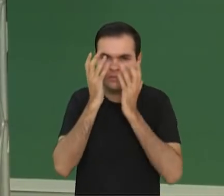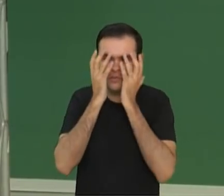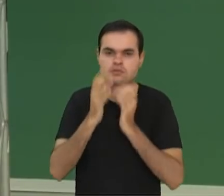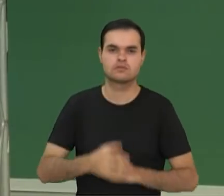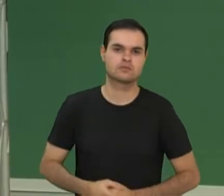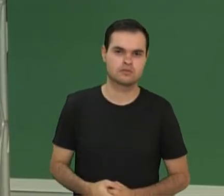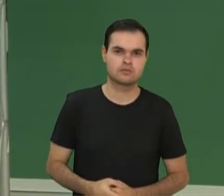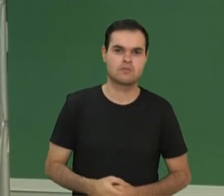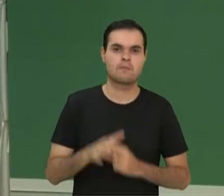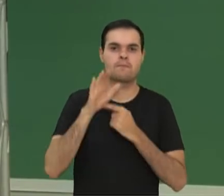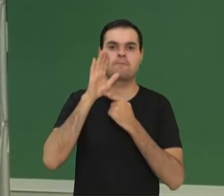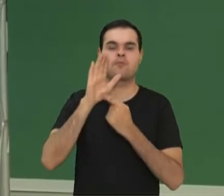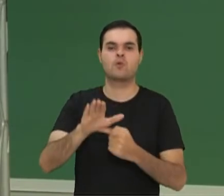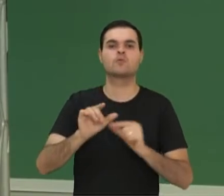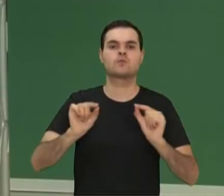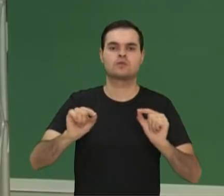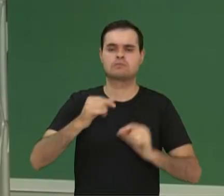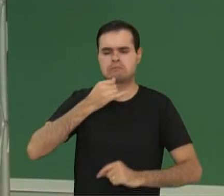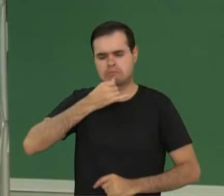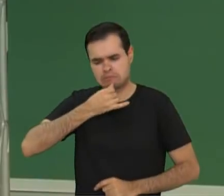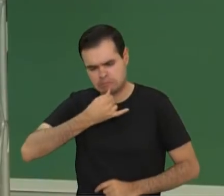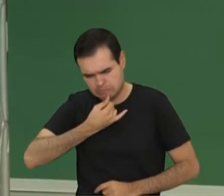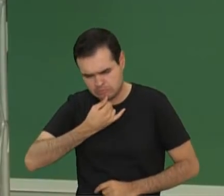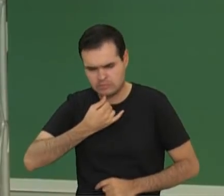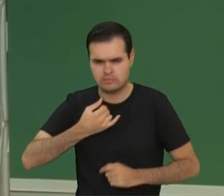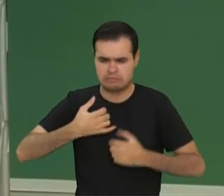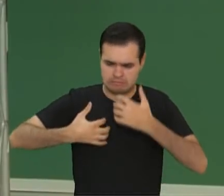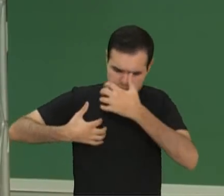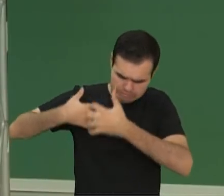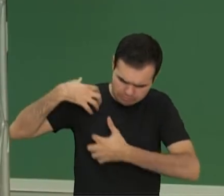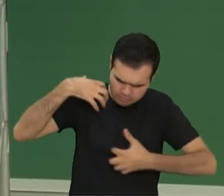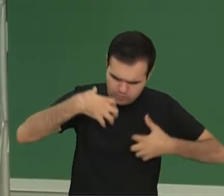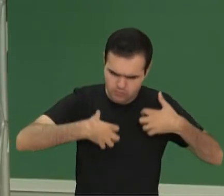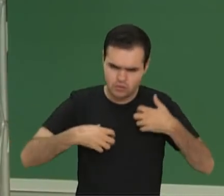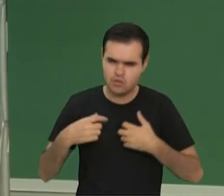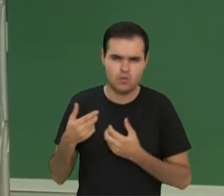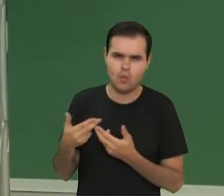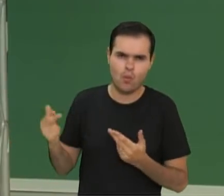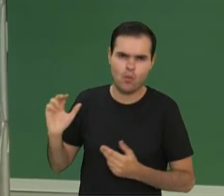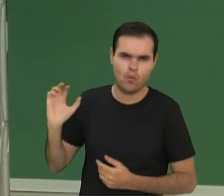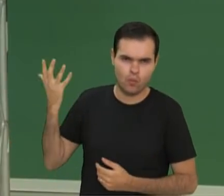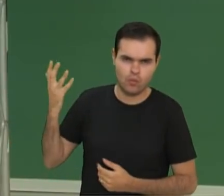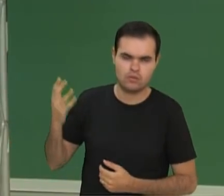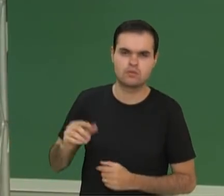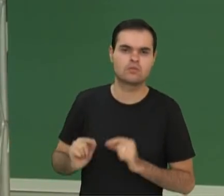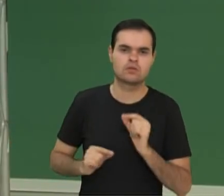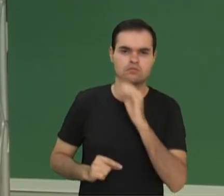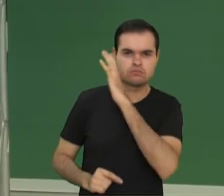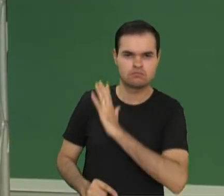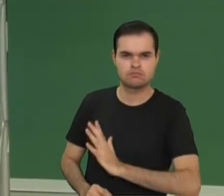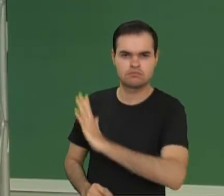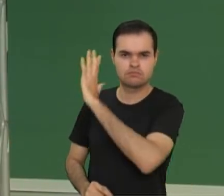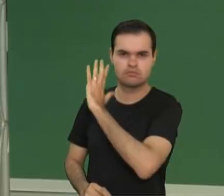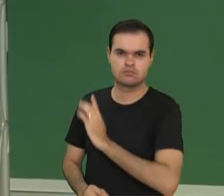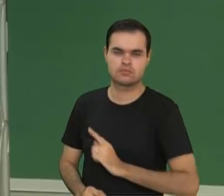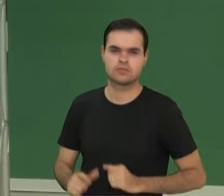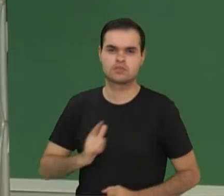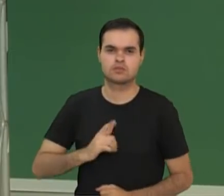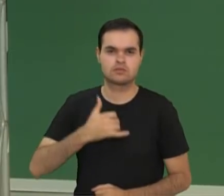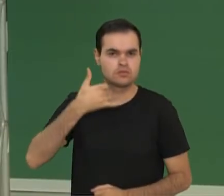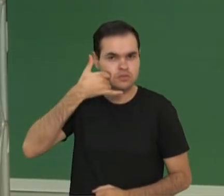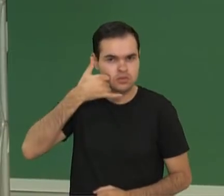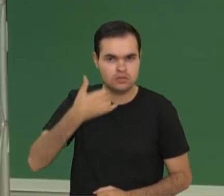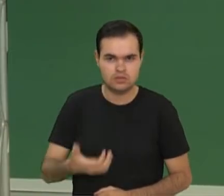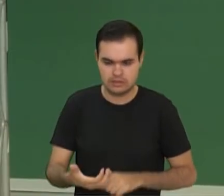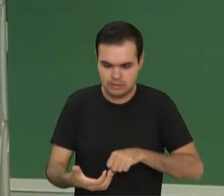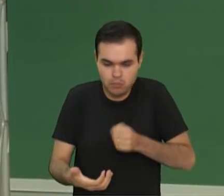Está mostrando que ele está triste, abalado com algo que aconteceu. E o que nós temos na cena? Nós temos na cena o celular com